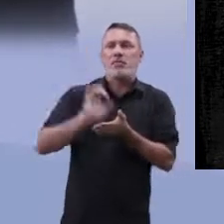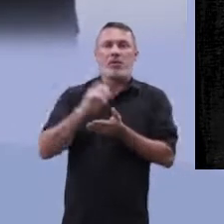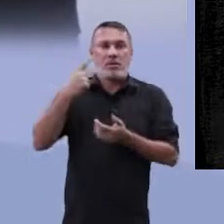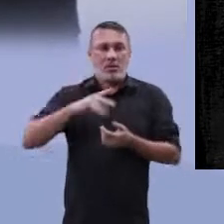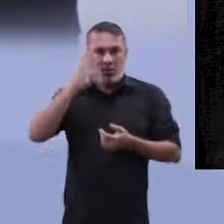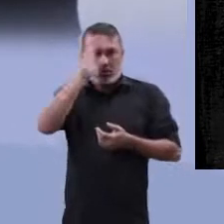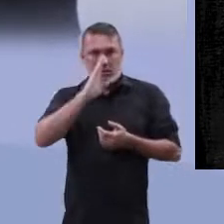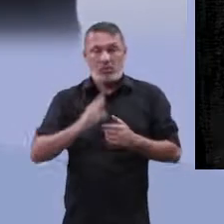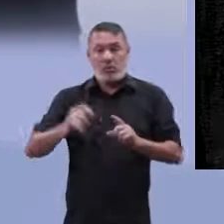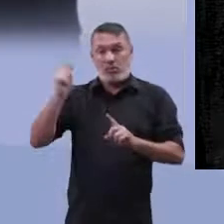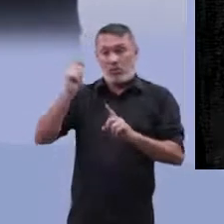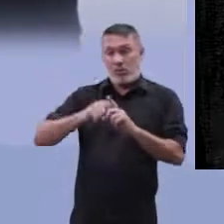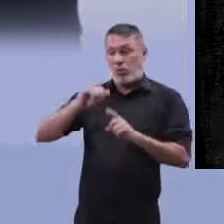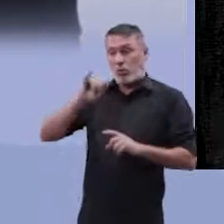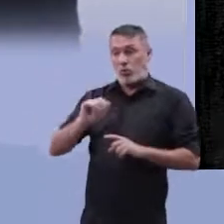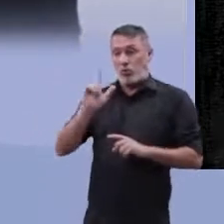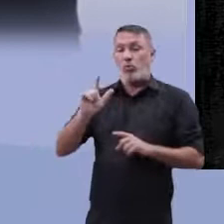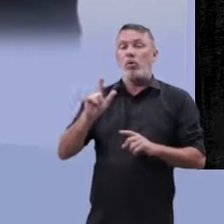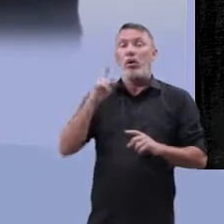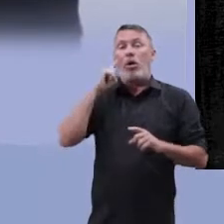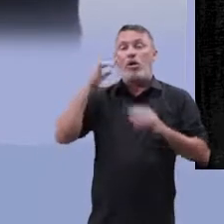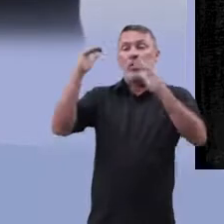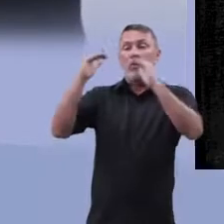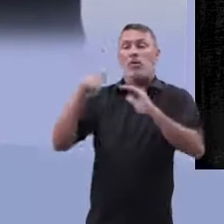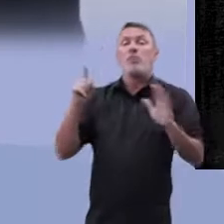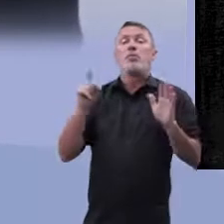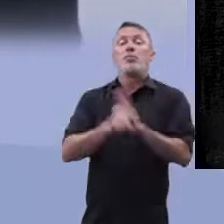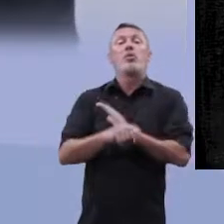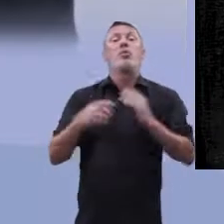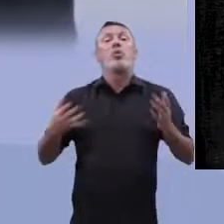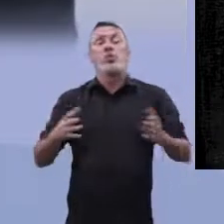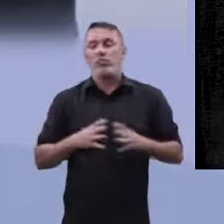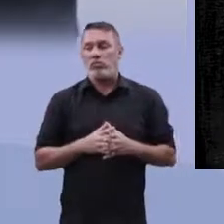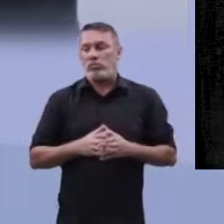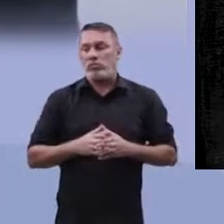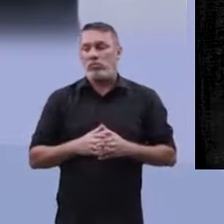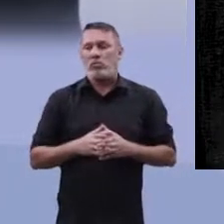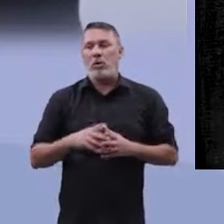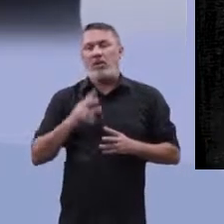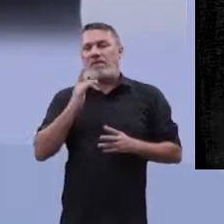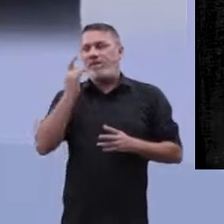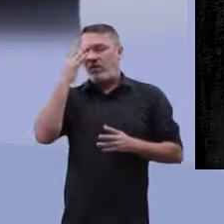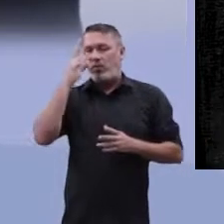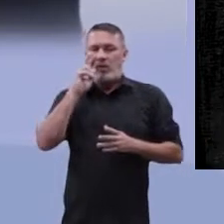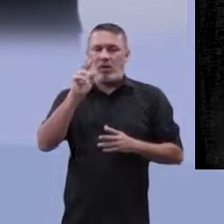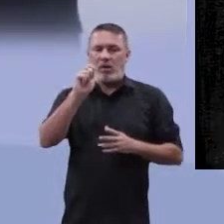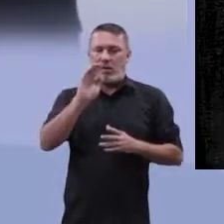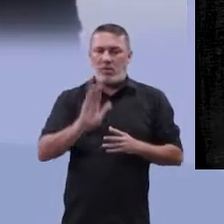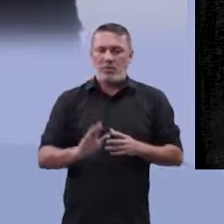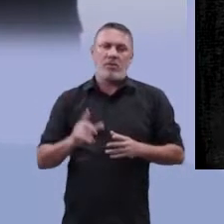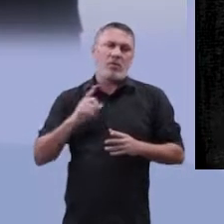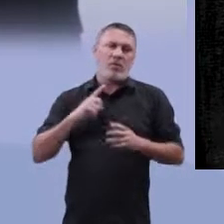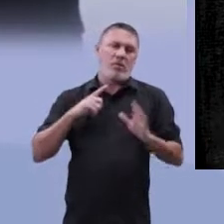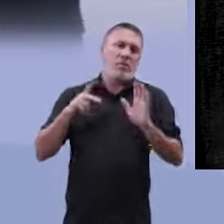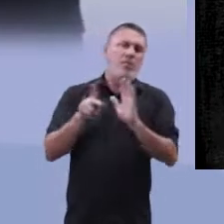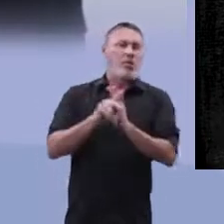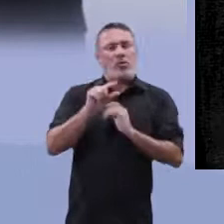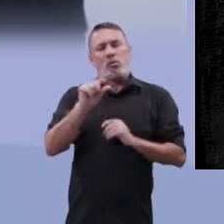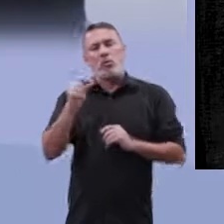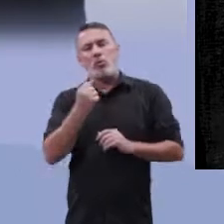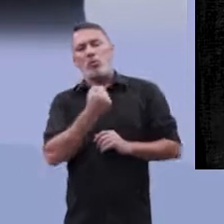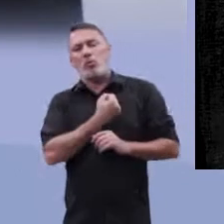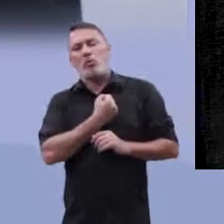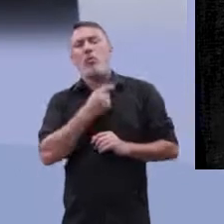soja exportada pelo Brasil no mês de julho de 2012 foi de... E aí, o exercício,